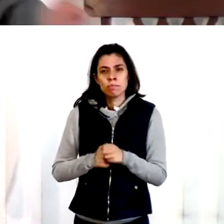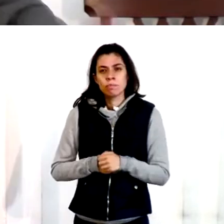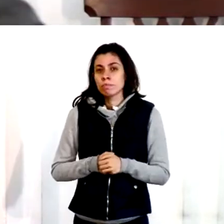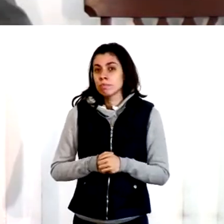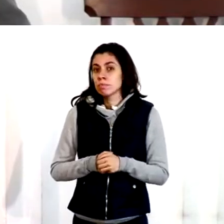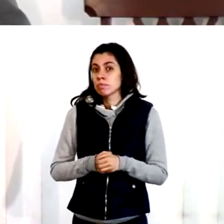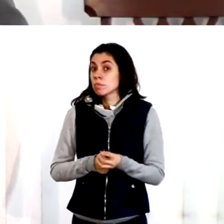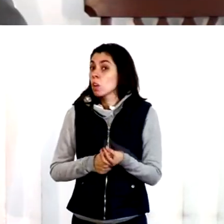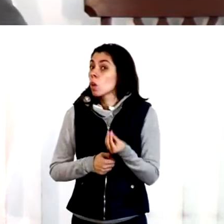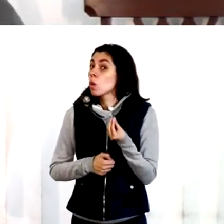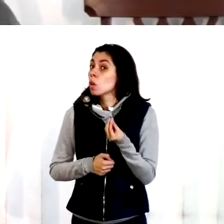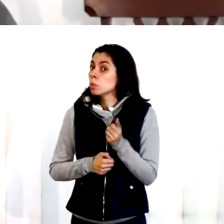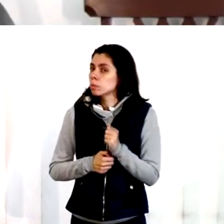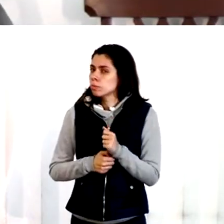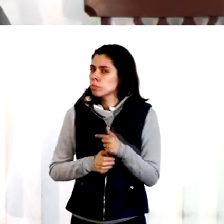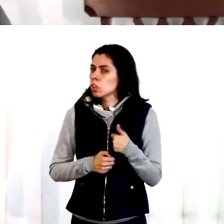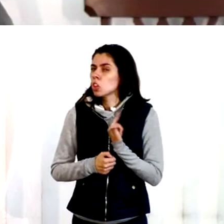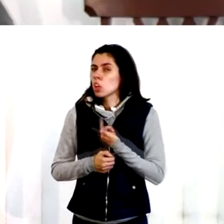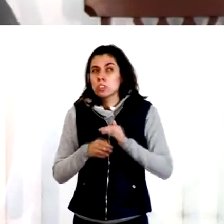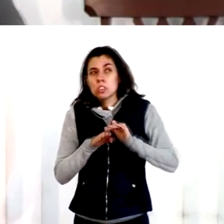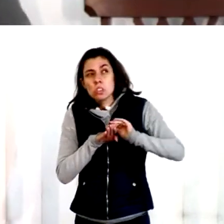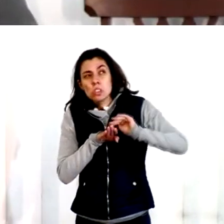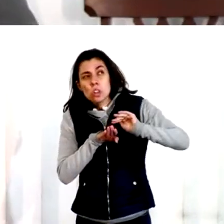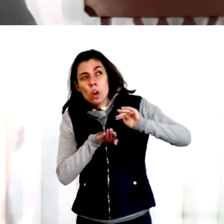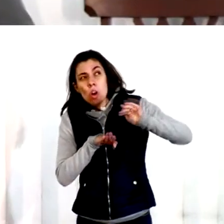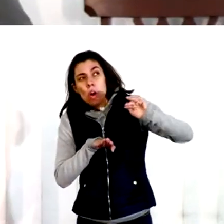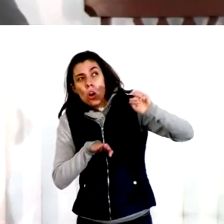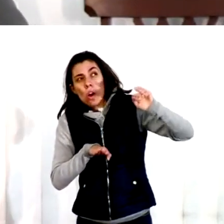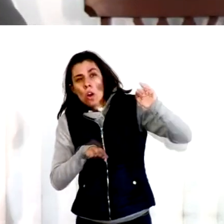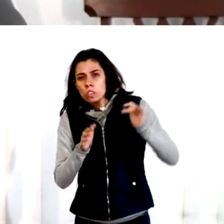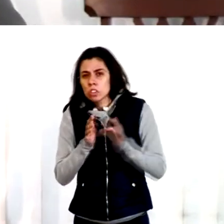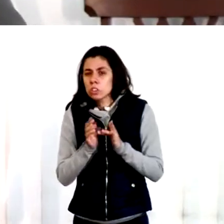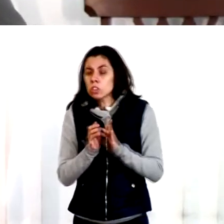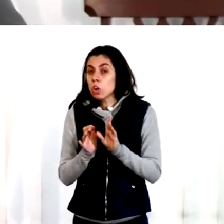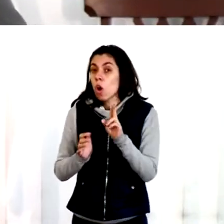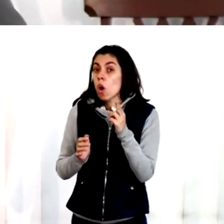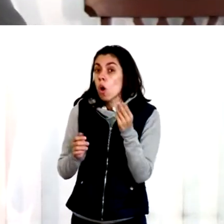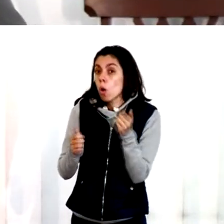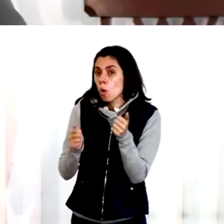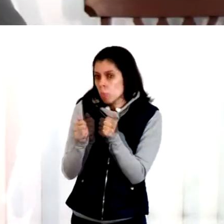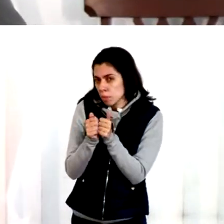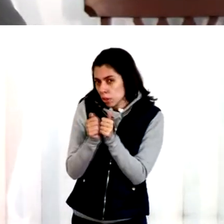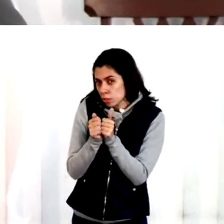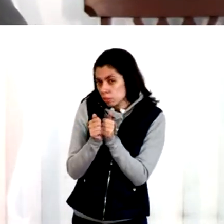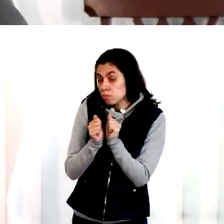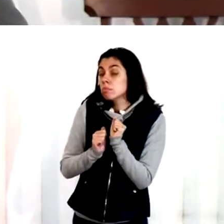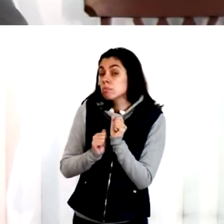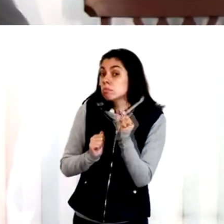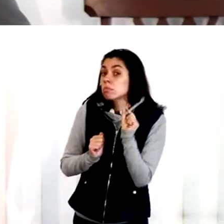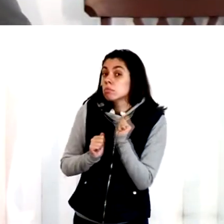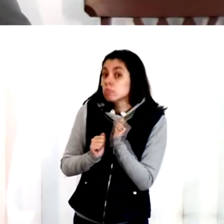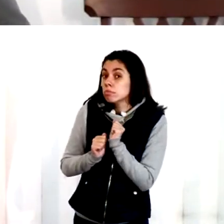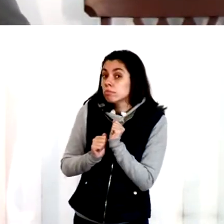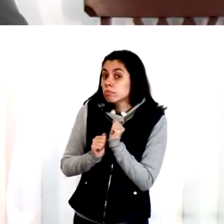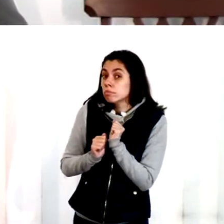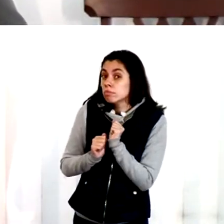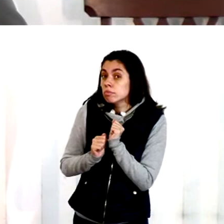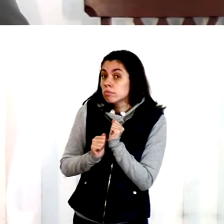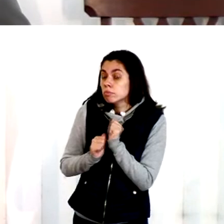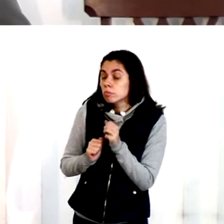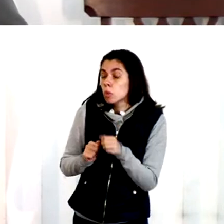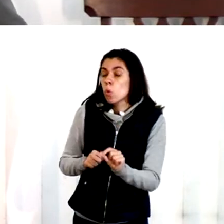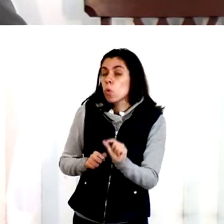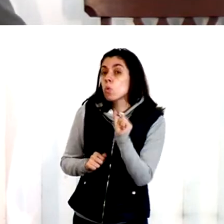proximidade ou distanciamento de Jesus? Tem uma coisa que nos distancia de Jesus: o pecado. A palavra de Deus diz que o pecado